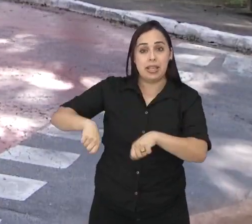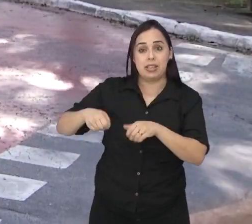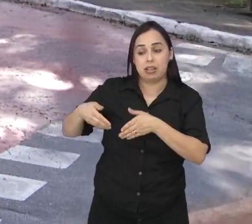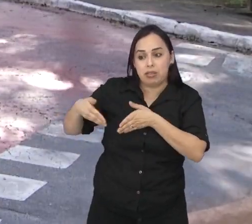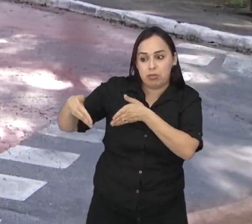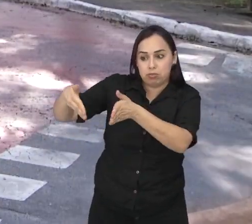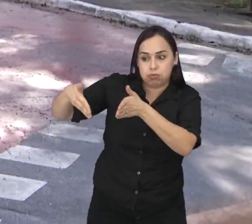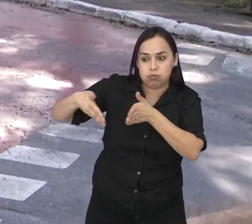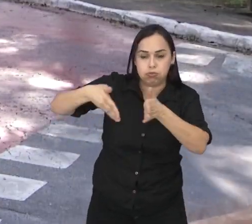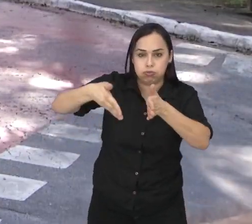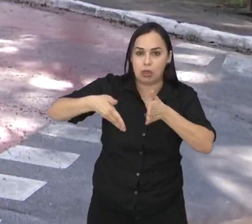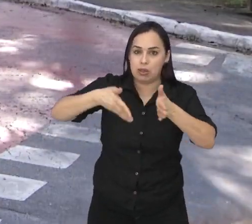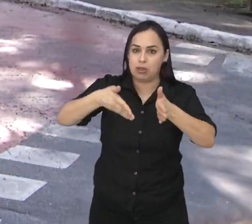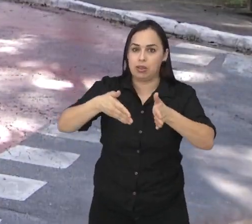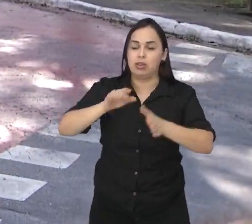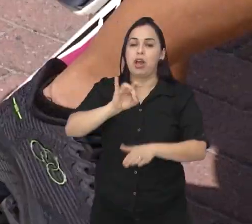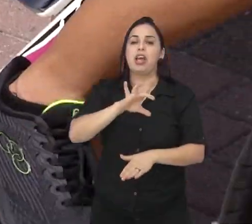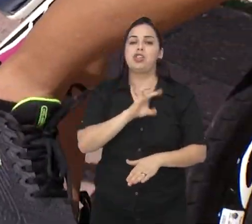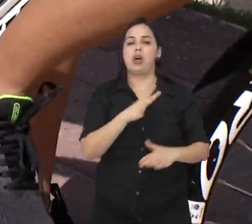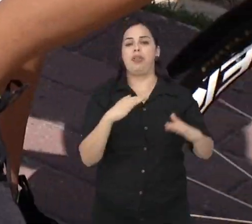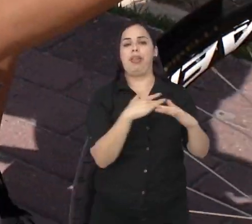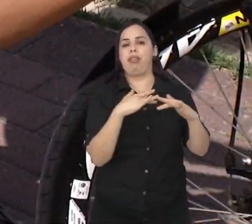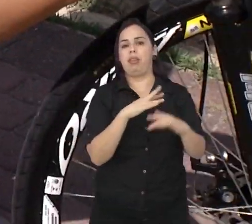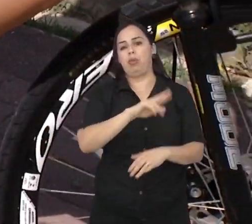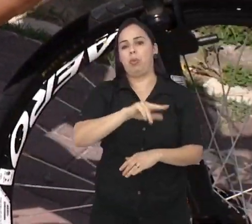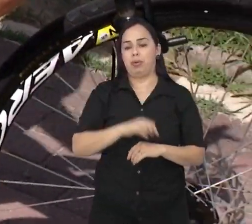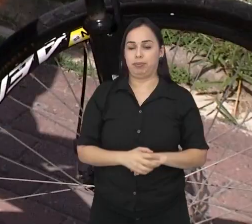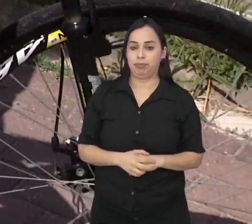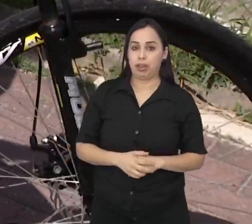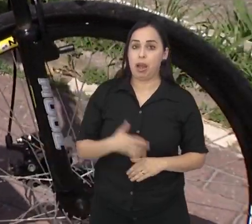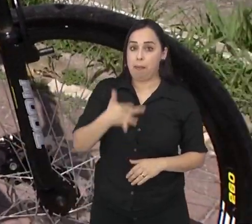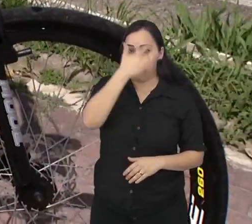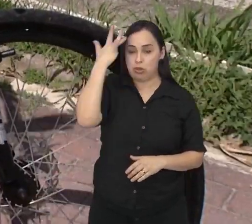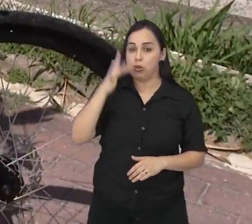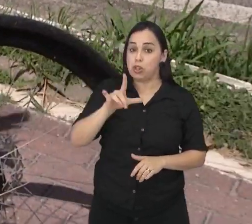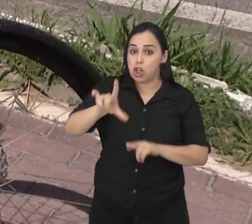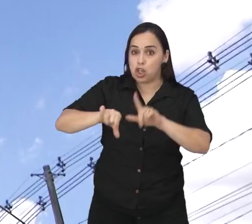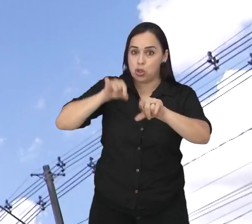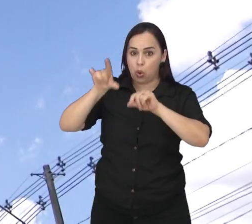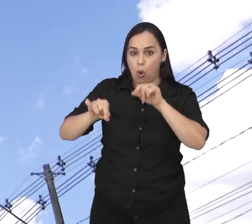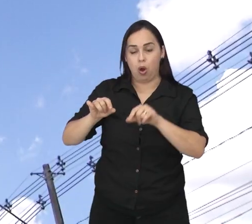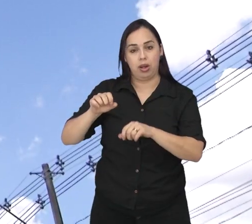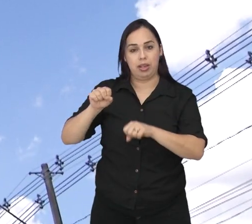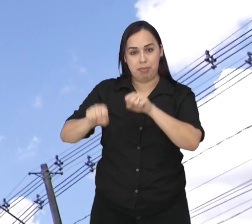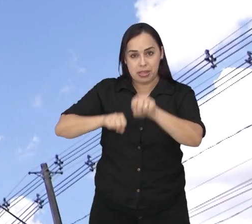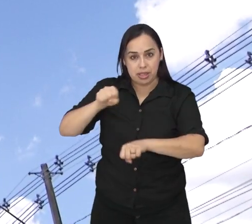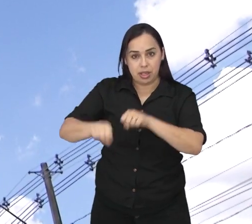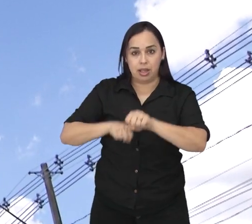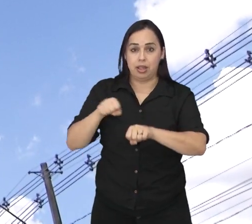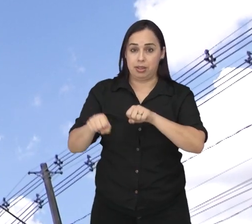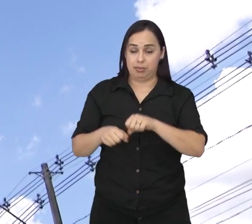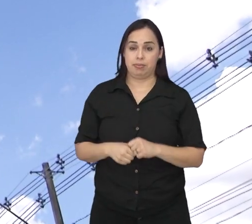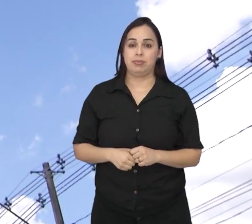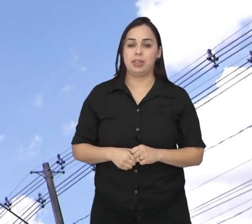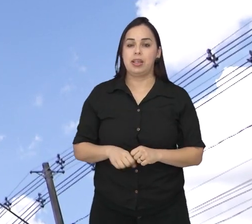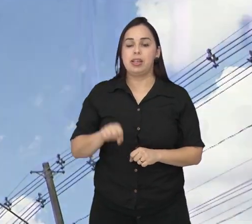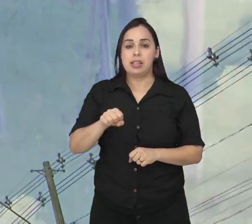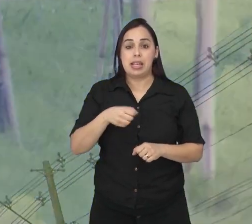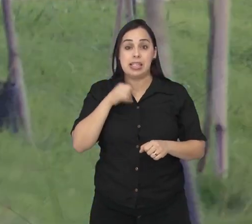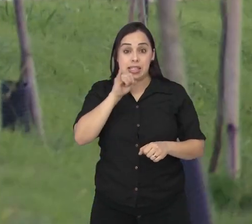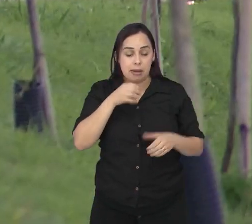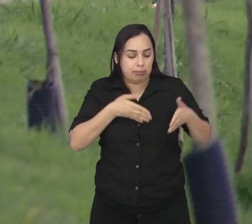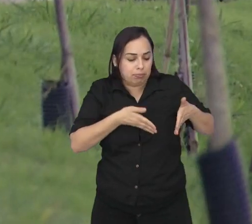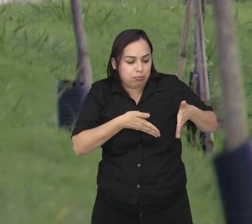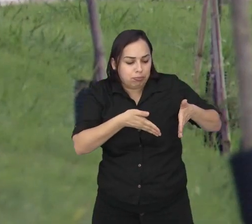ciclovias, né? Não só nas centralidades. Para quem optou pelas bicicletas, como é o caso da Cristiane, quanto mais ciclovias